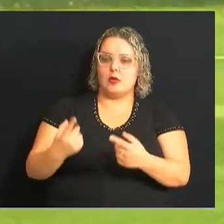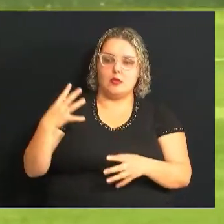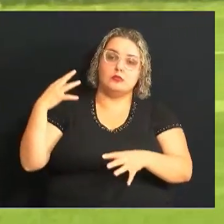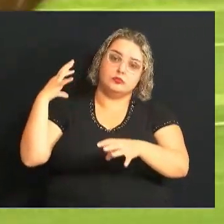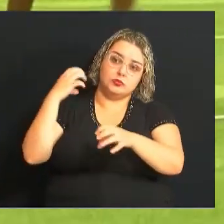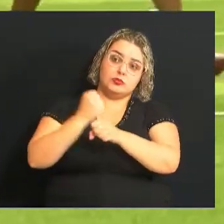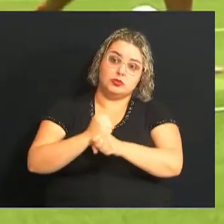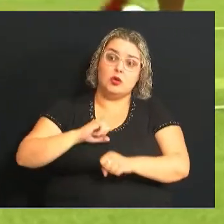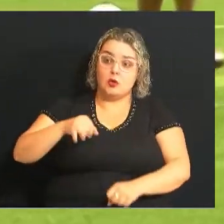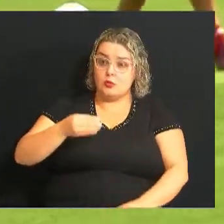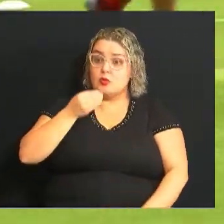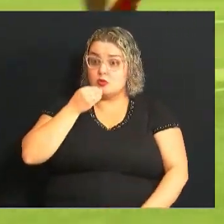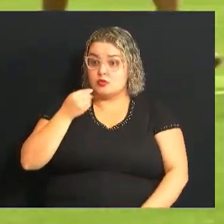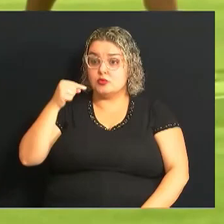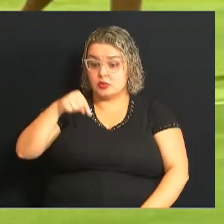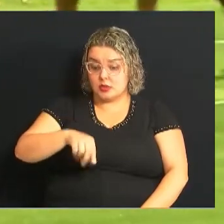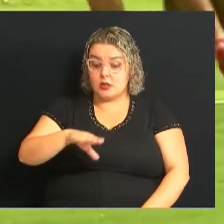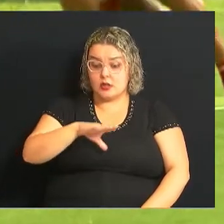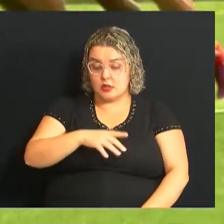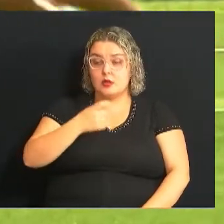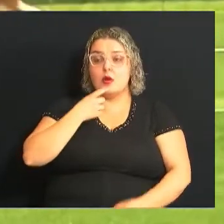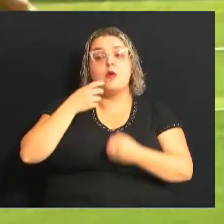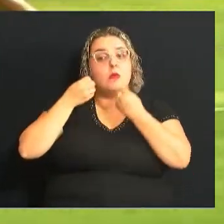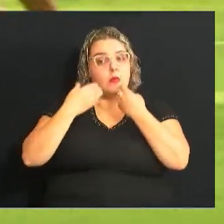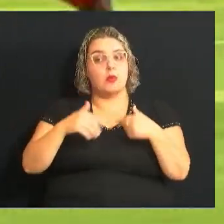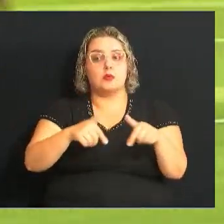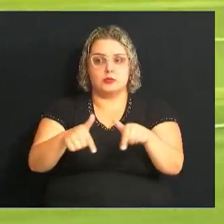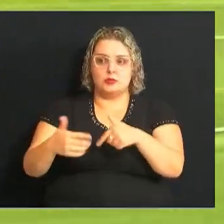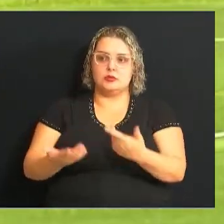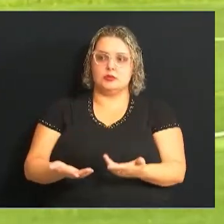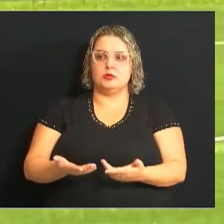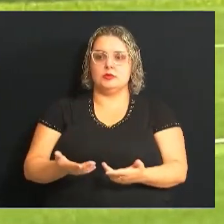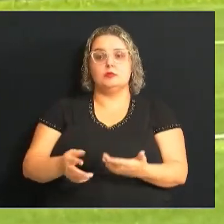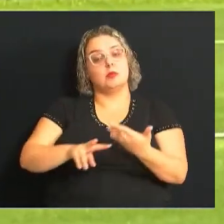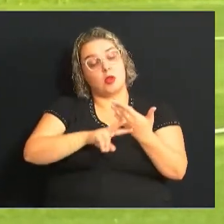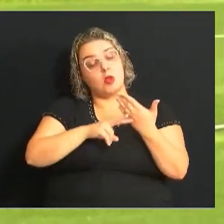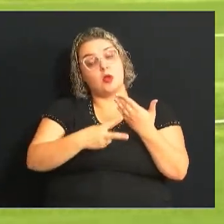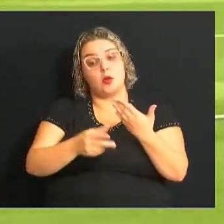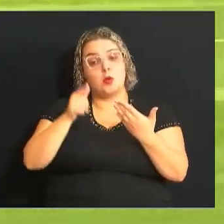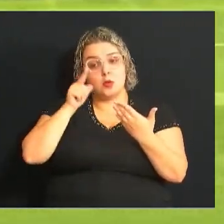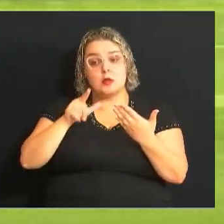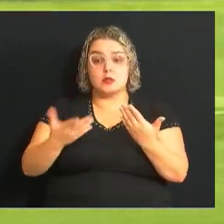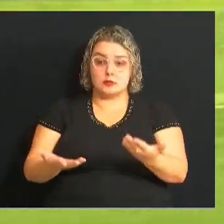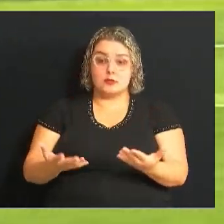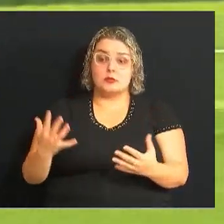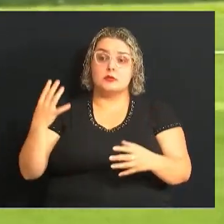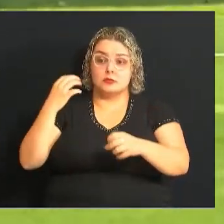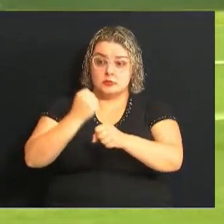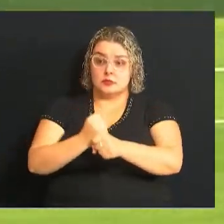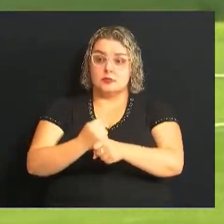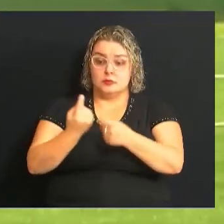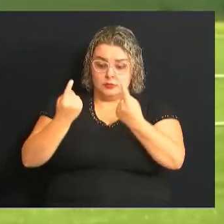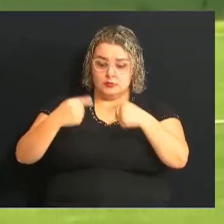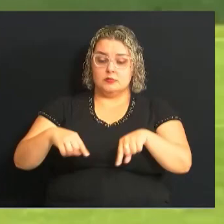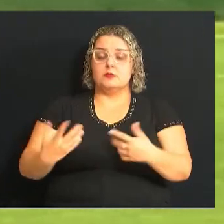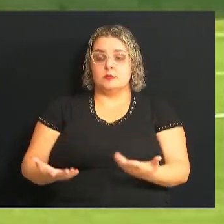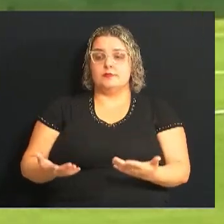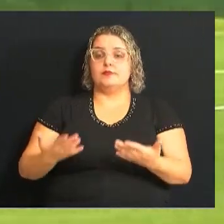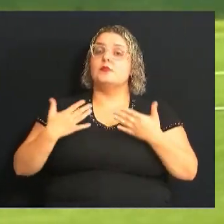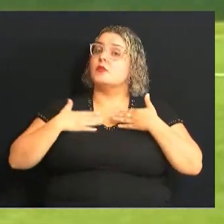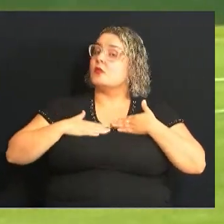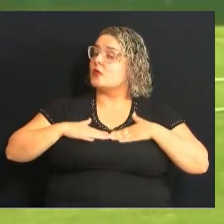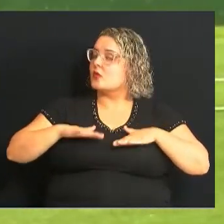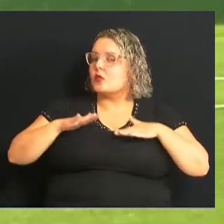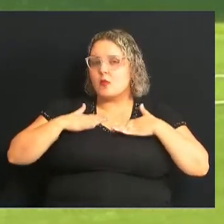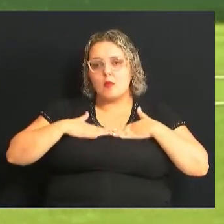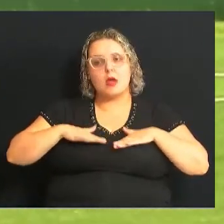oportunidade de jogar em casa, a gente fazer um bom trabalho, né? E, consequentemente, conseguir somar pontos no campeonato. Então, estou muito tranquilo, mesmo